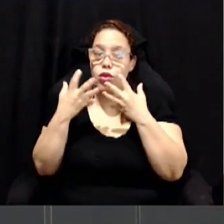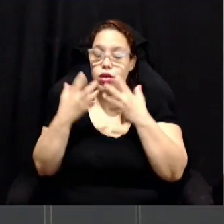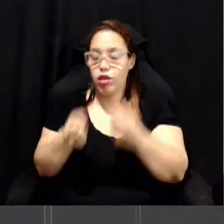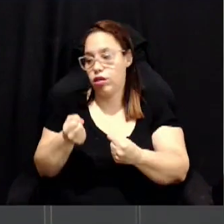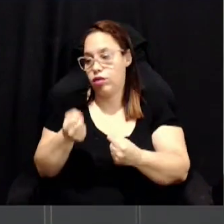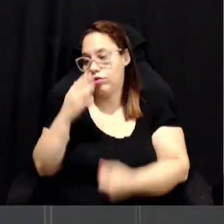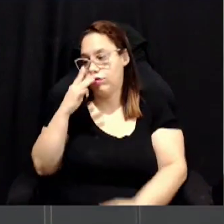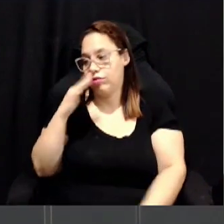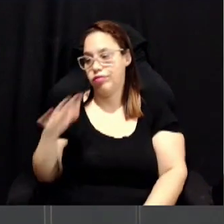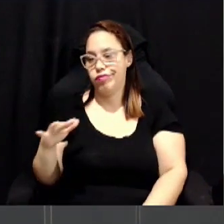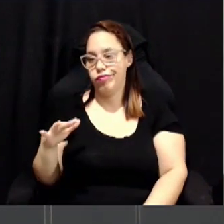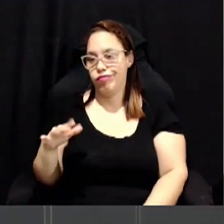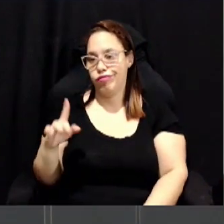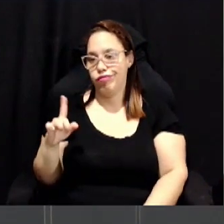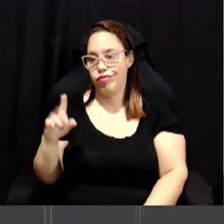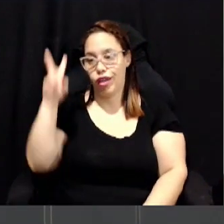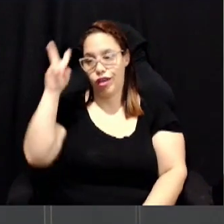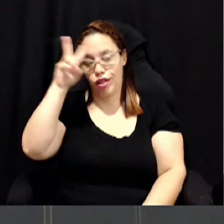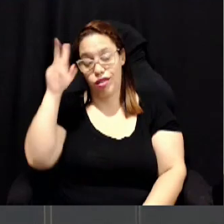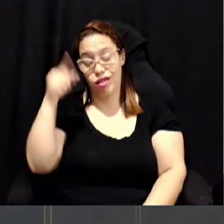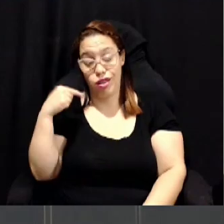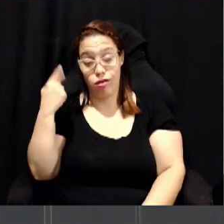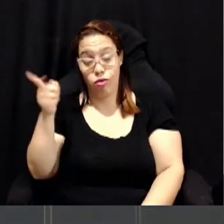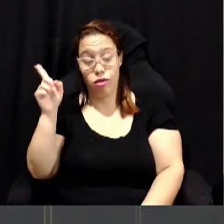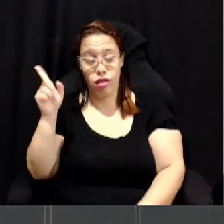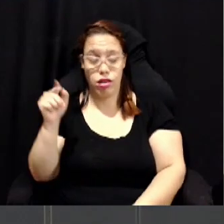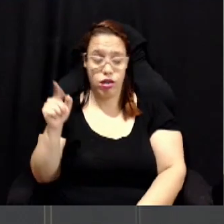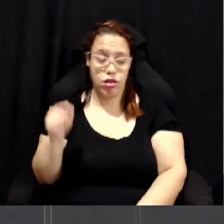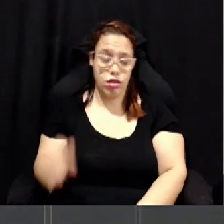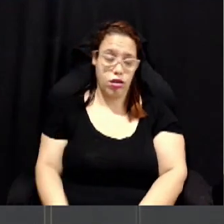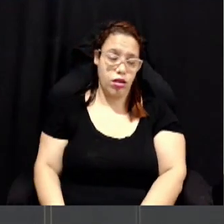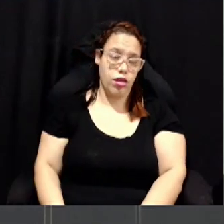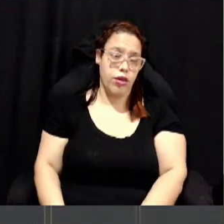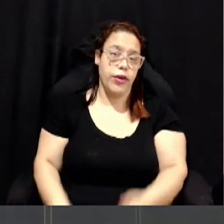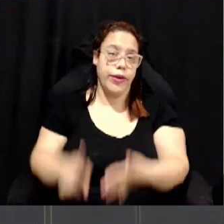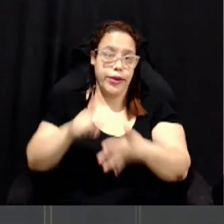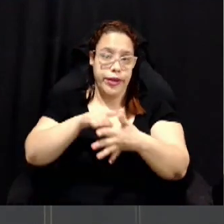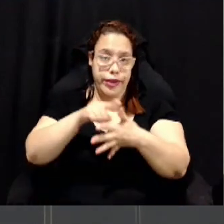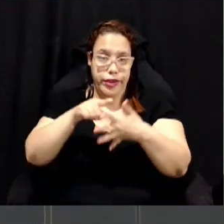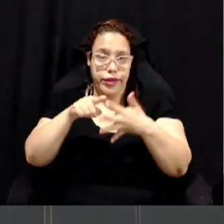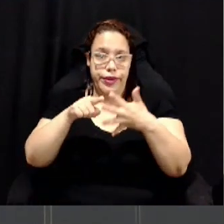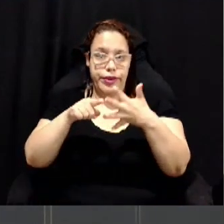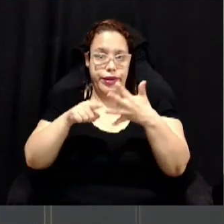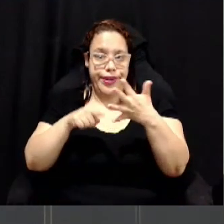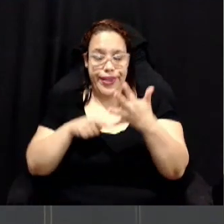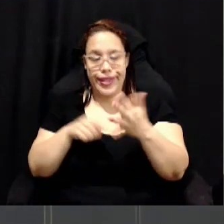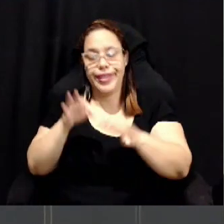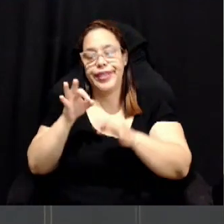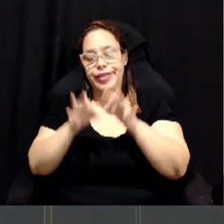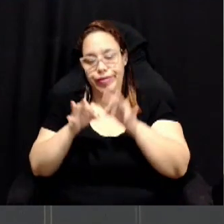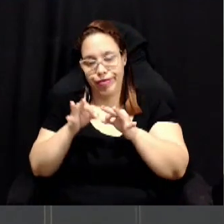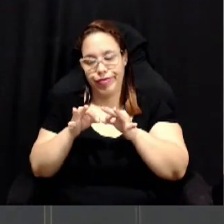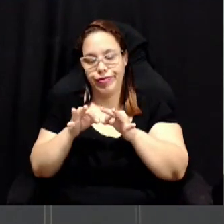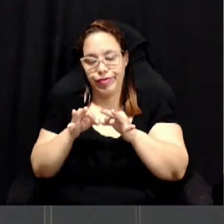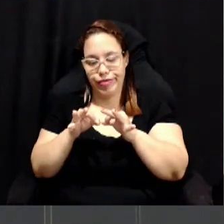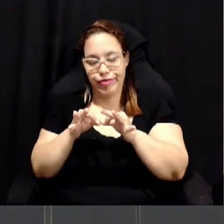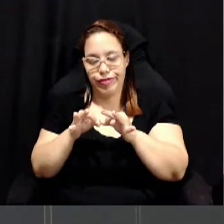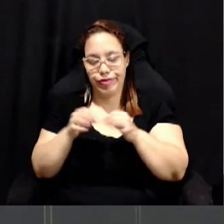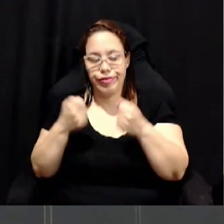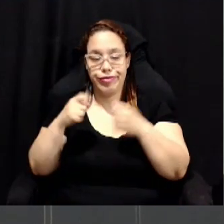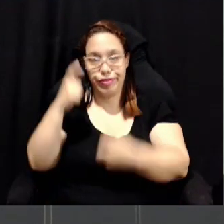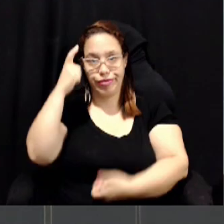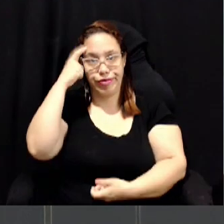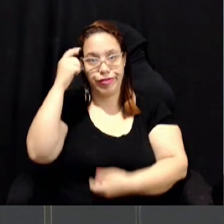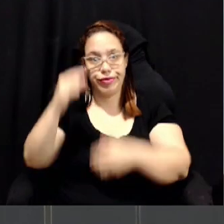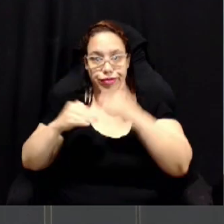a história é outra, né? E você tocou em pontos que é justamente isso. São desafios que a gente precisa pensar e avançar. Porque